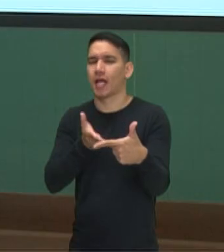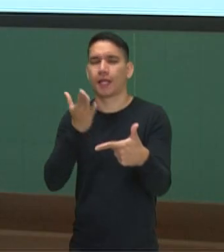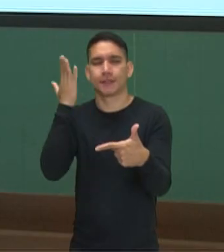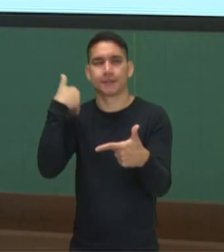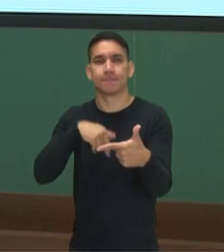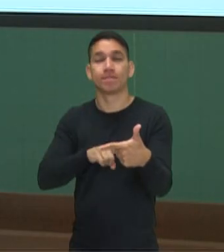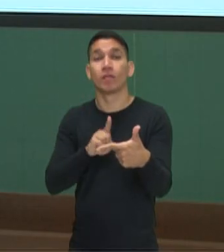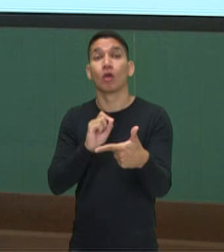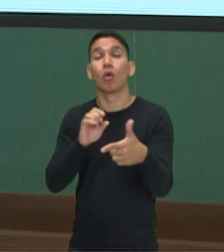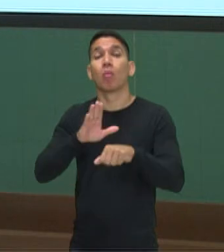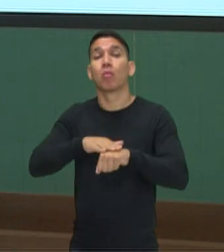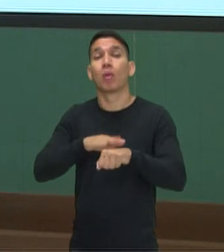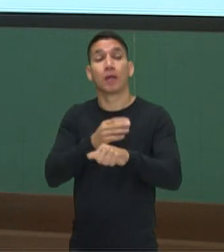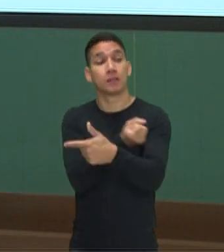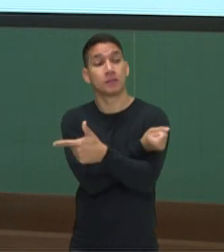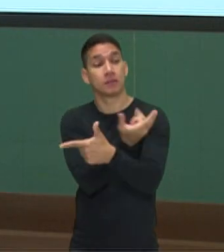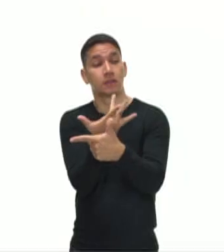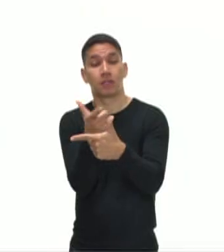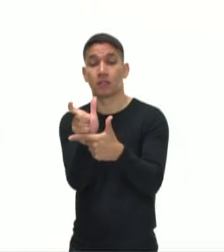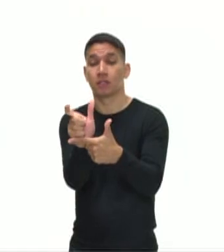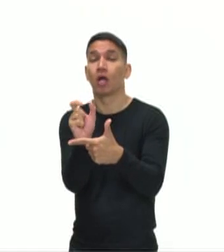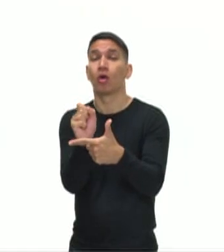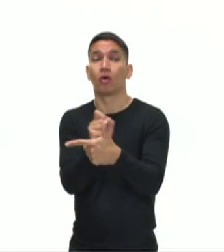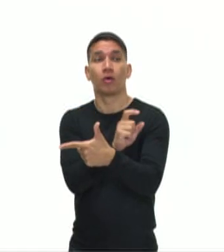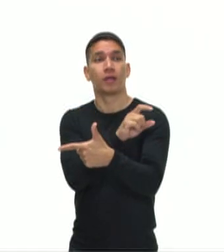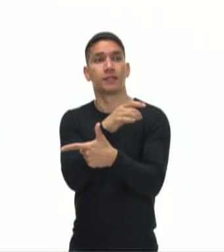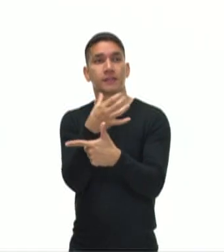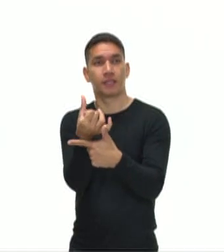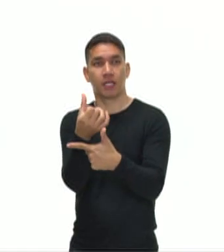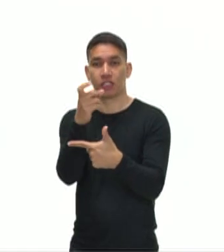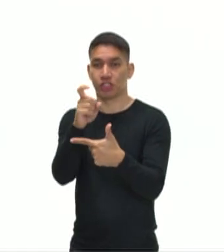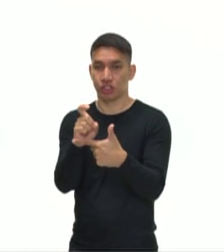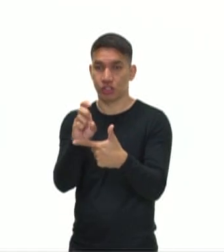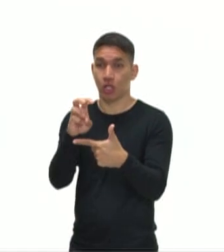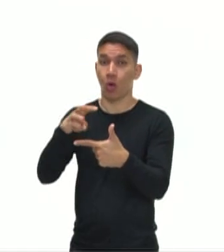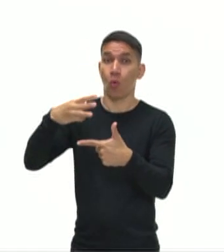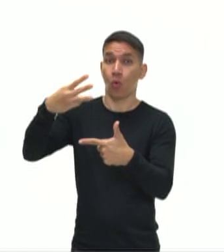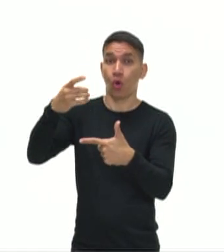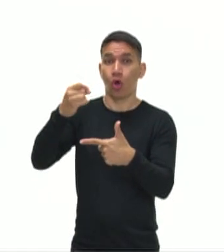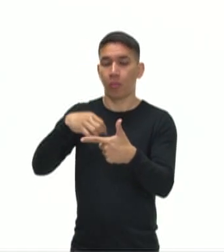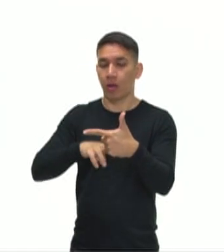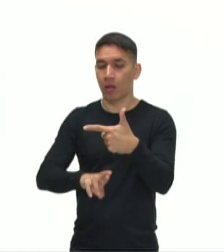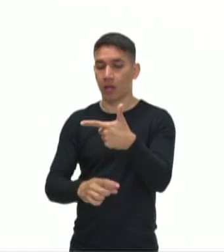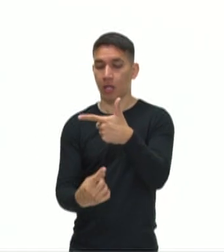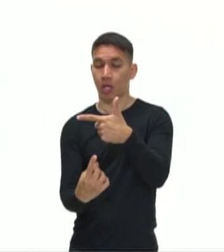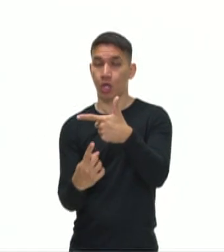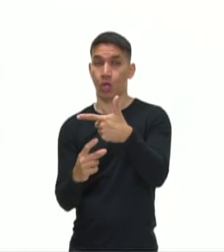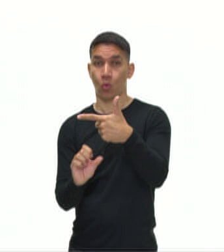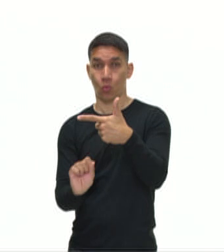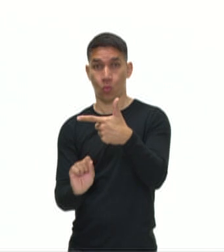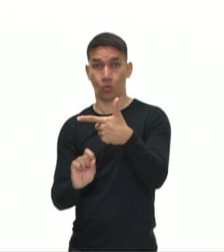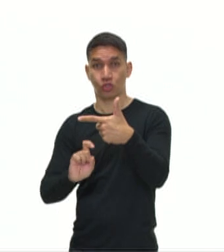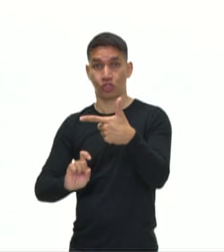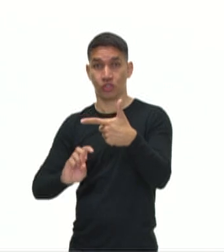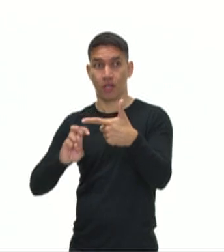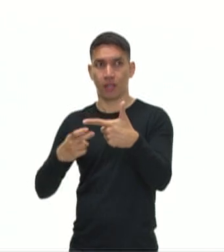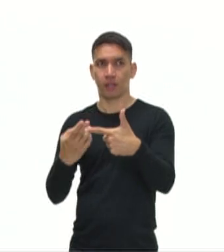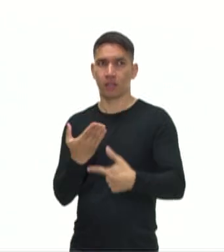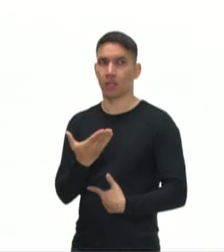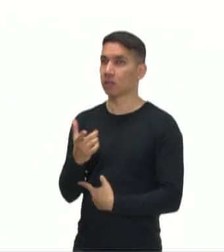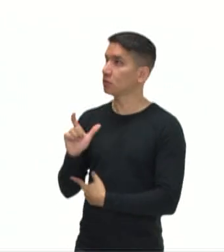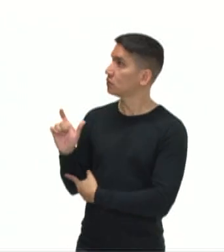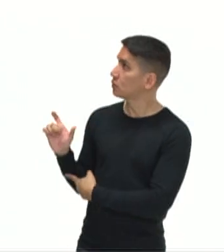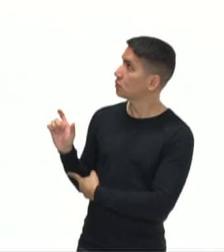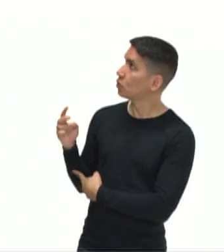Ao dividir um polinômio pelo monômio 6x ao cubo, o resultado foi 18x à quinta mais 2x